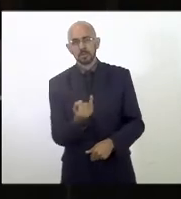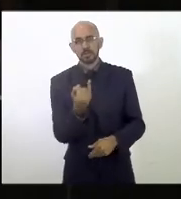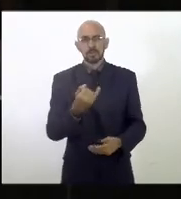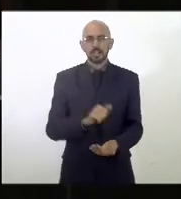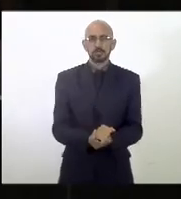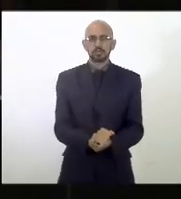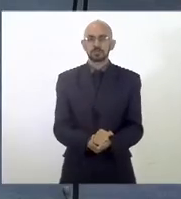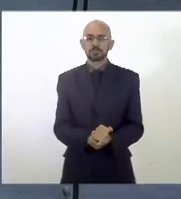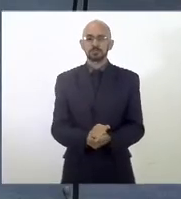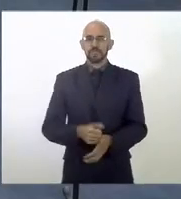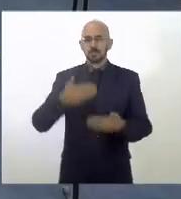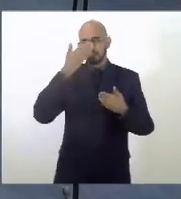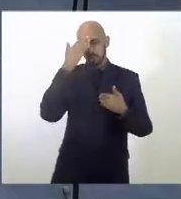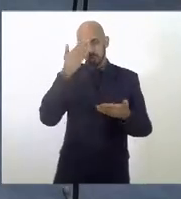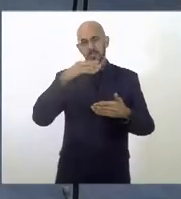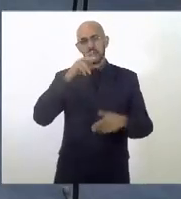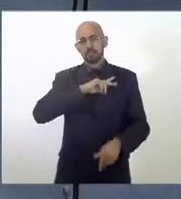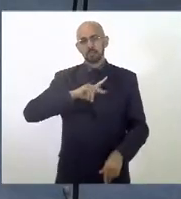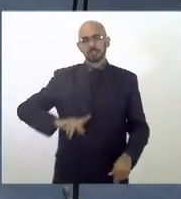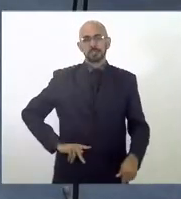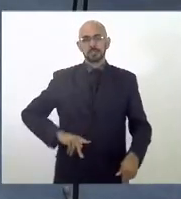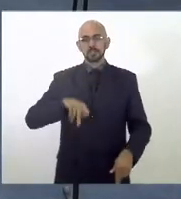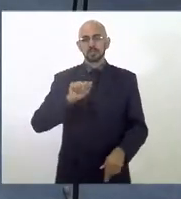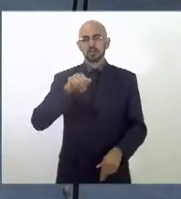Obrigado, presidente Antônio.